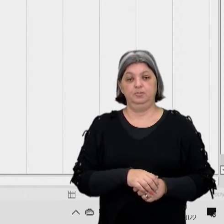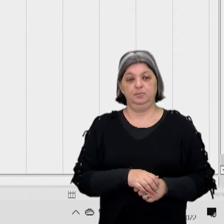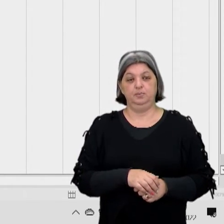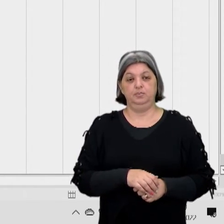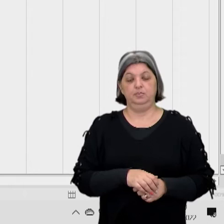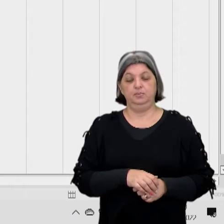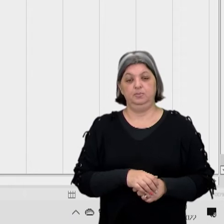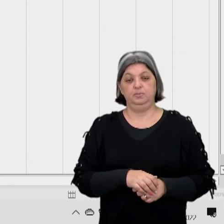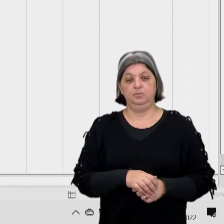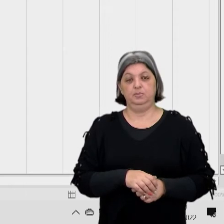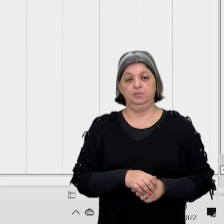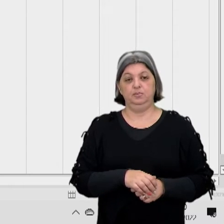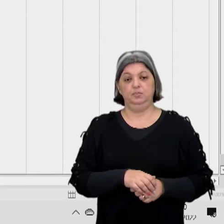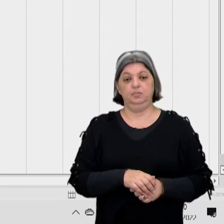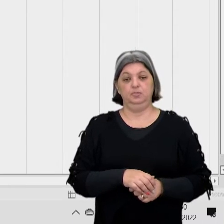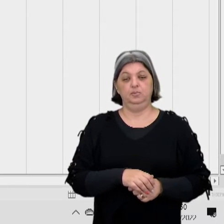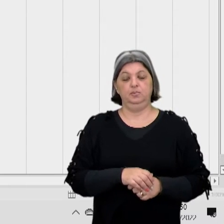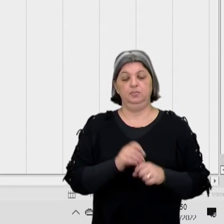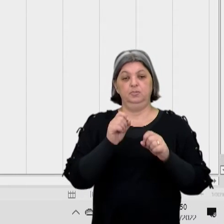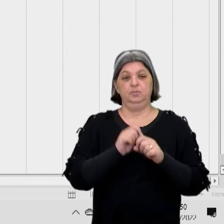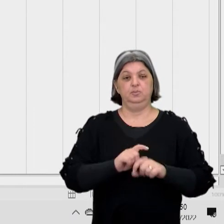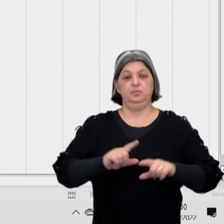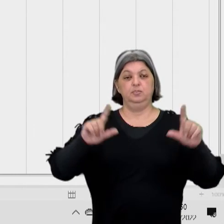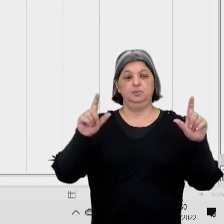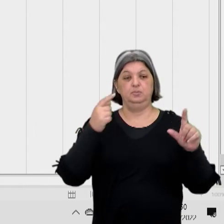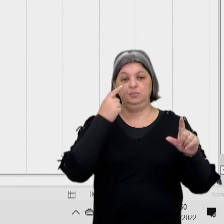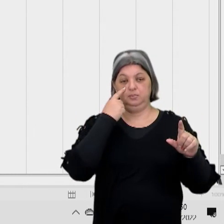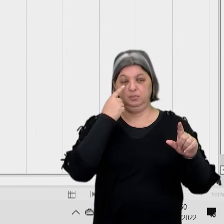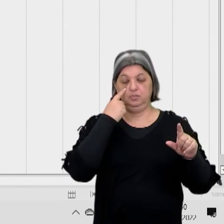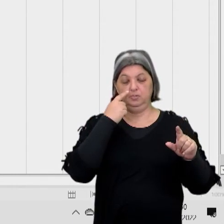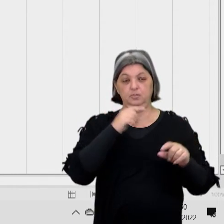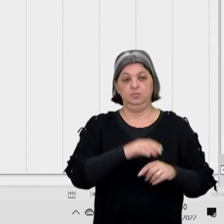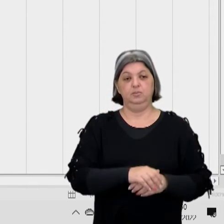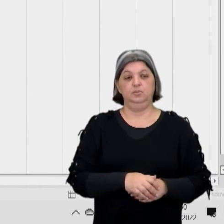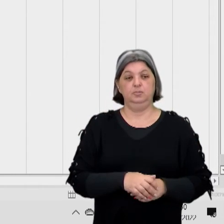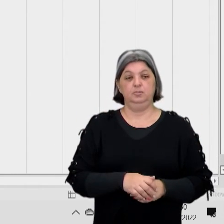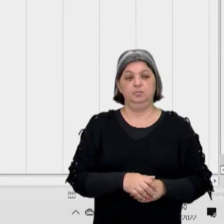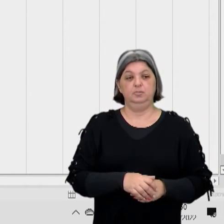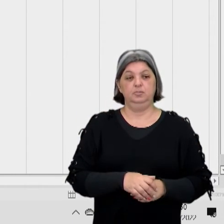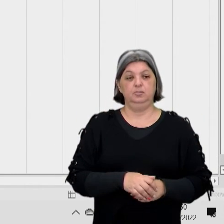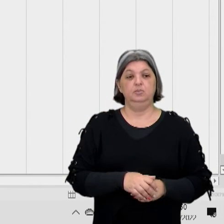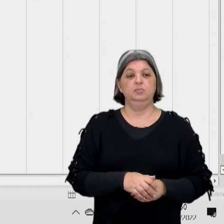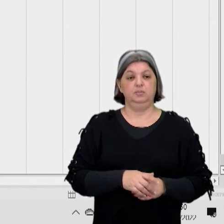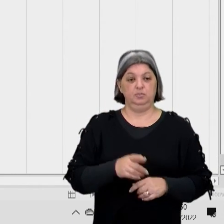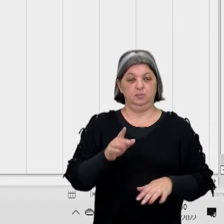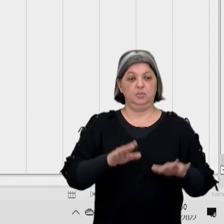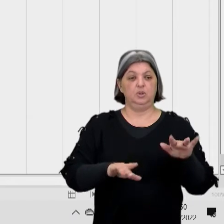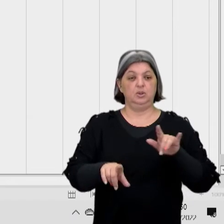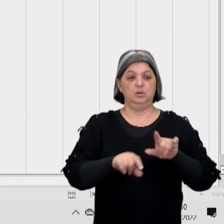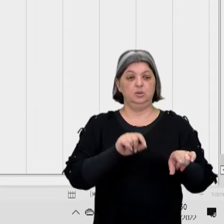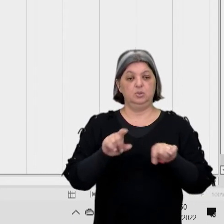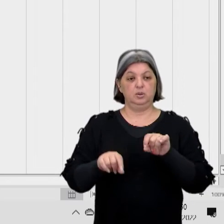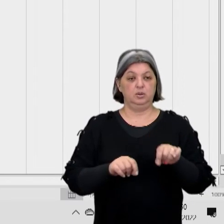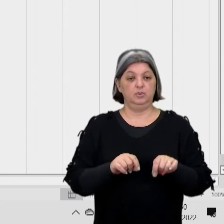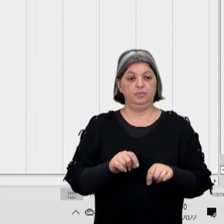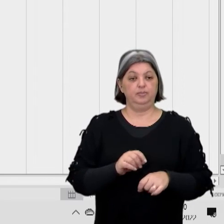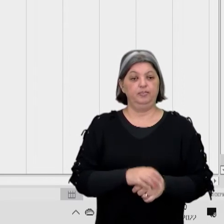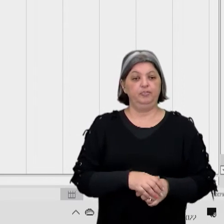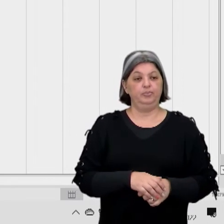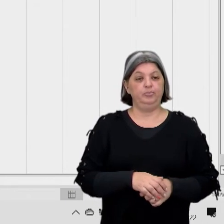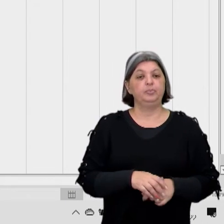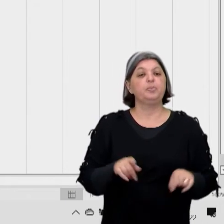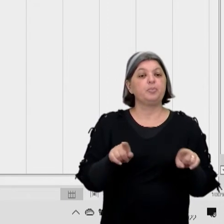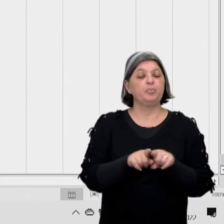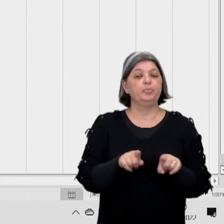Abro o parêntese. Que média é essa, meu? Tem que dar 5 a média, né? Aí vou selecionar aqui, ó. E aí vou